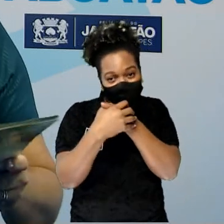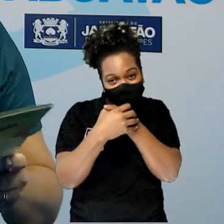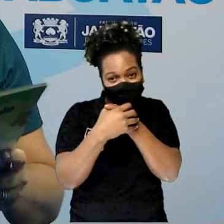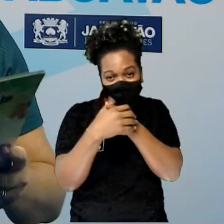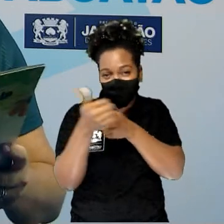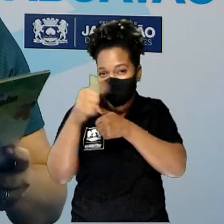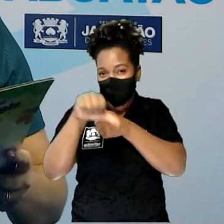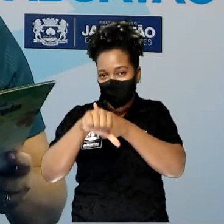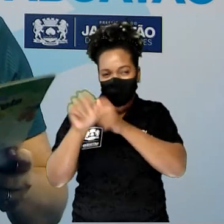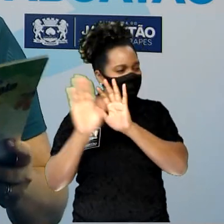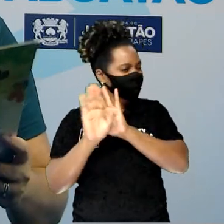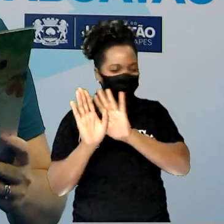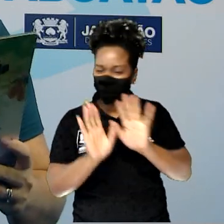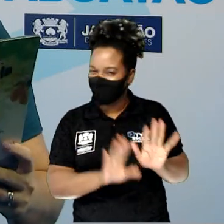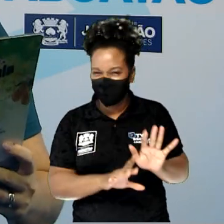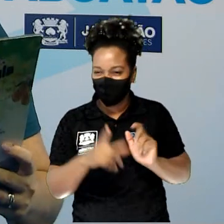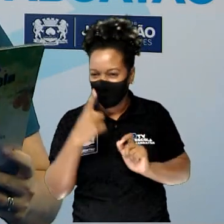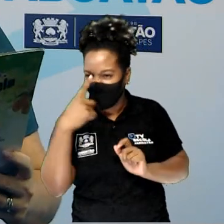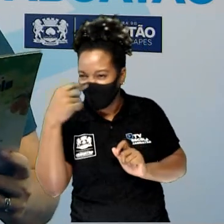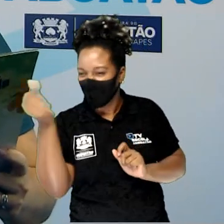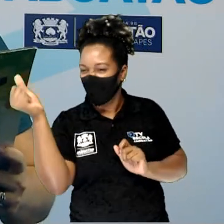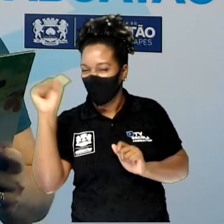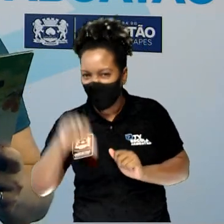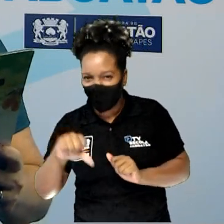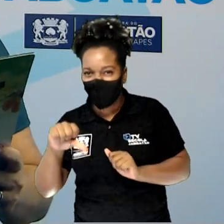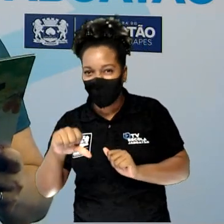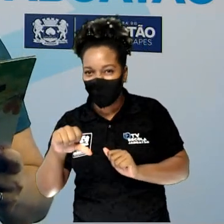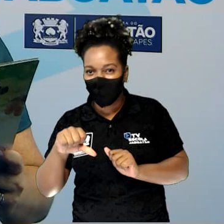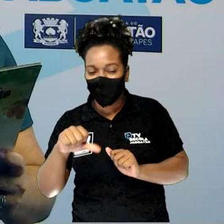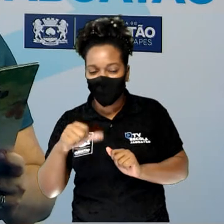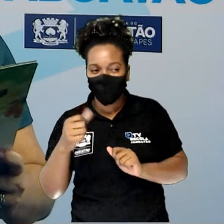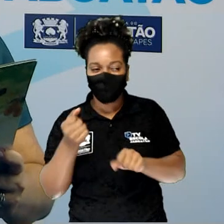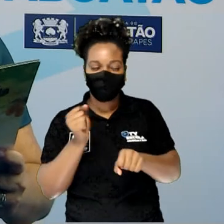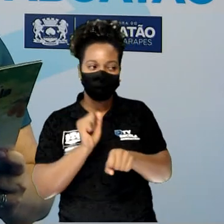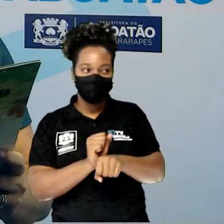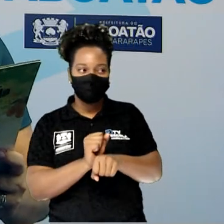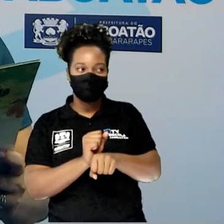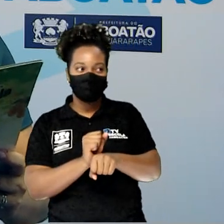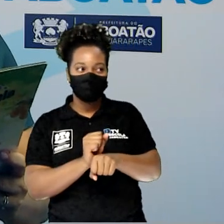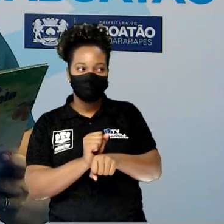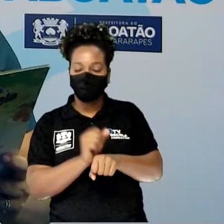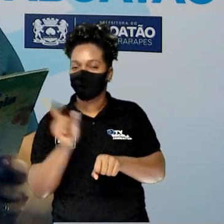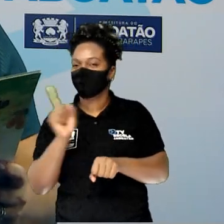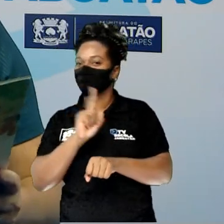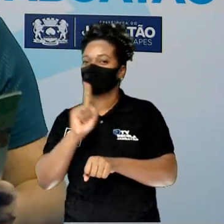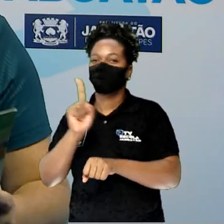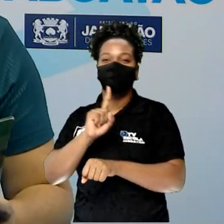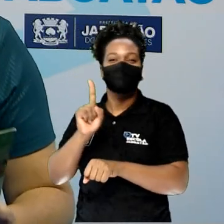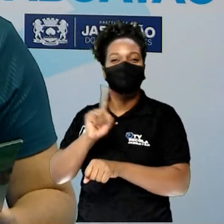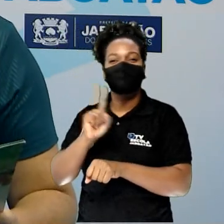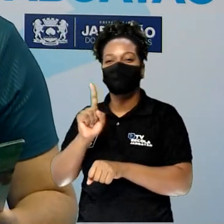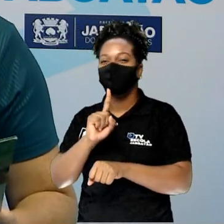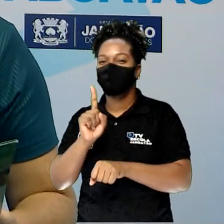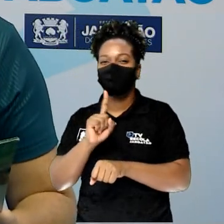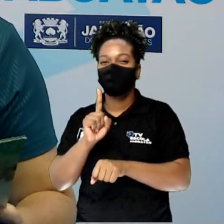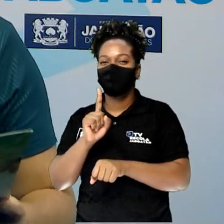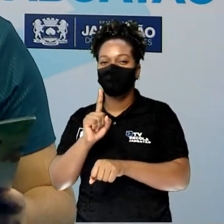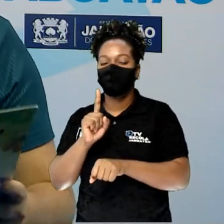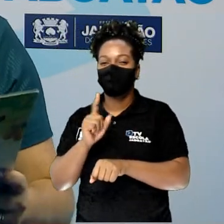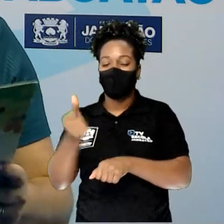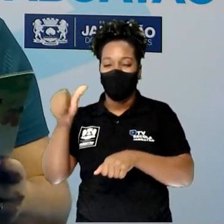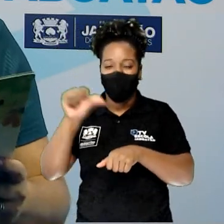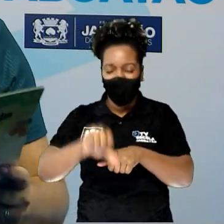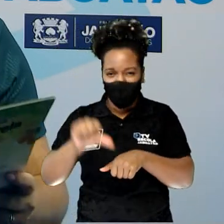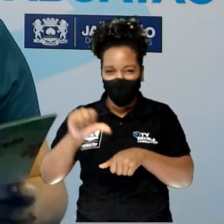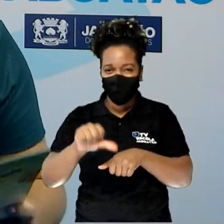mal. E a bruxa tão malvada com isso se conformou, não se conformou, e para maltratar